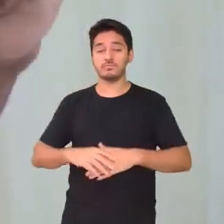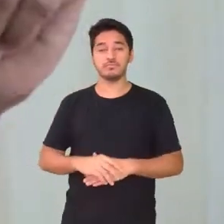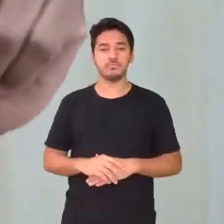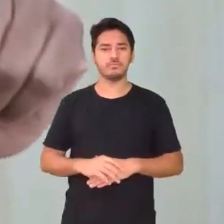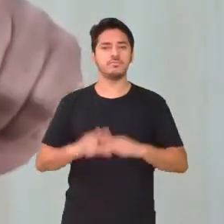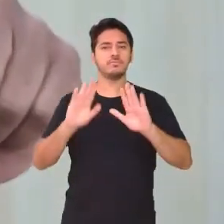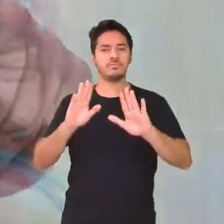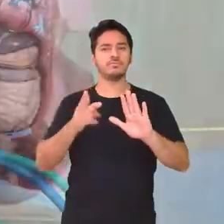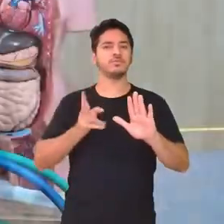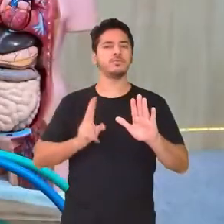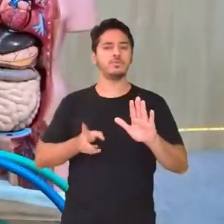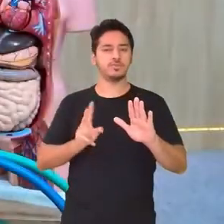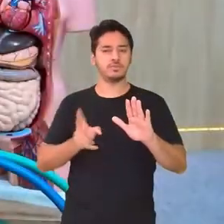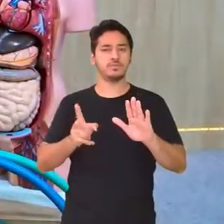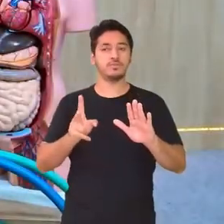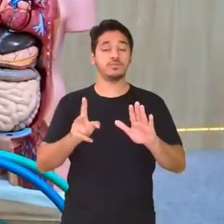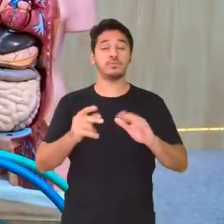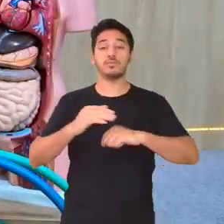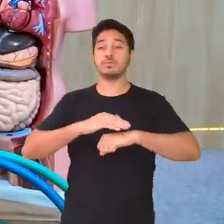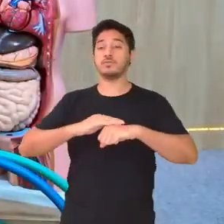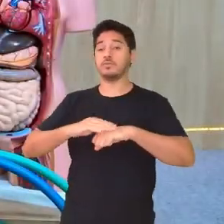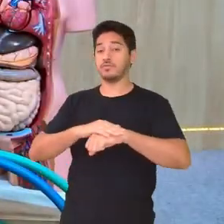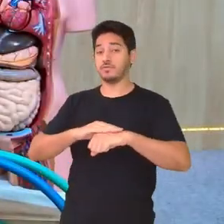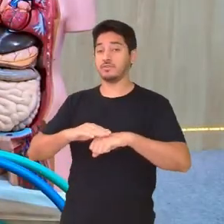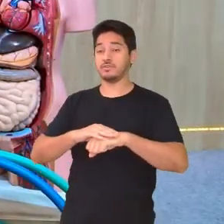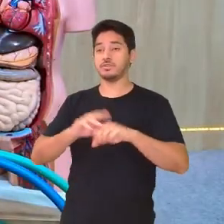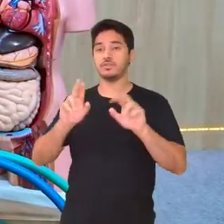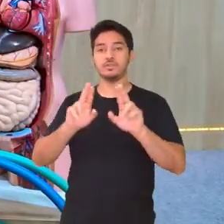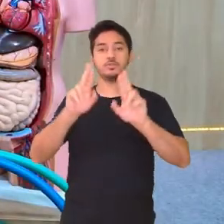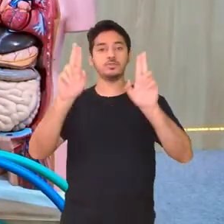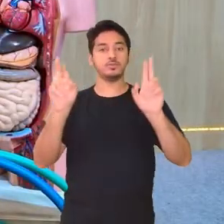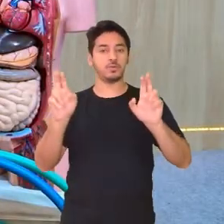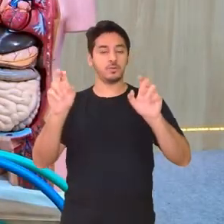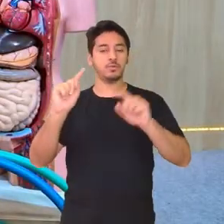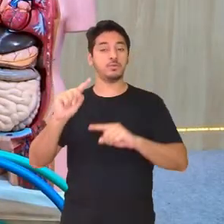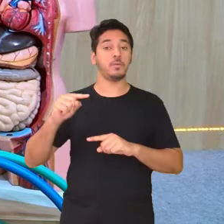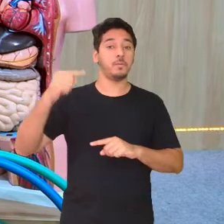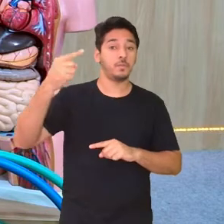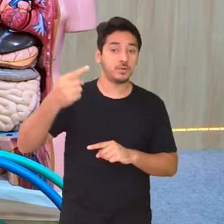Mas vamos continuar com a nossa conversa sobre esse assunto